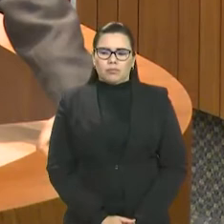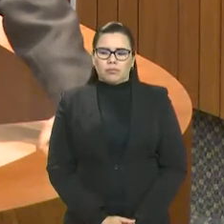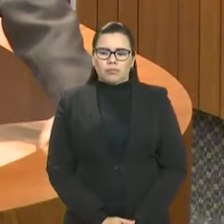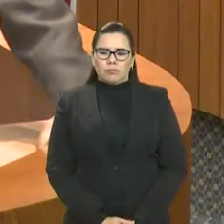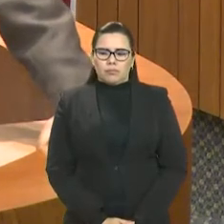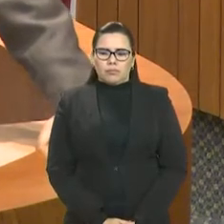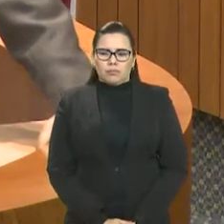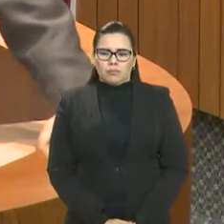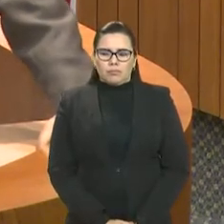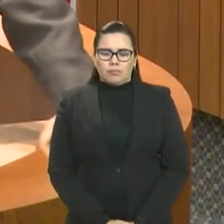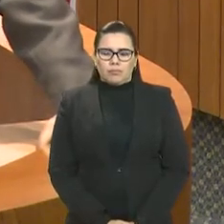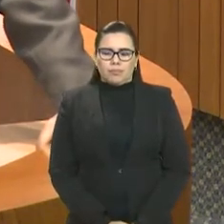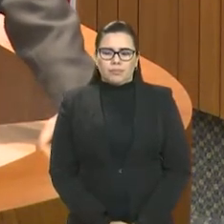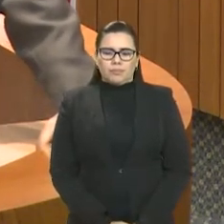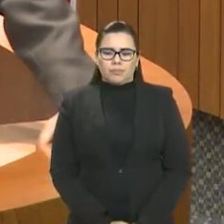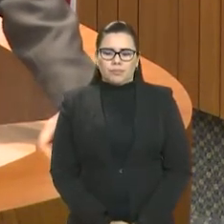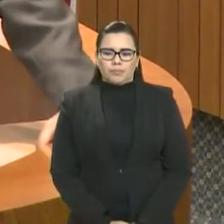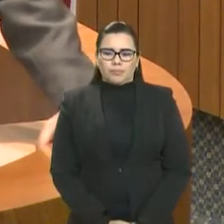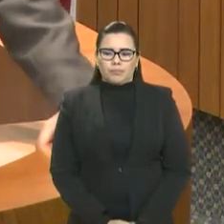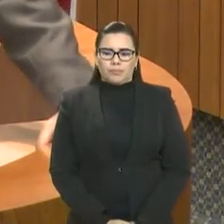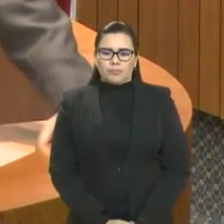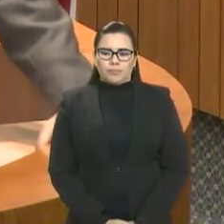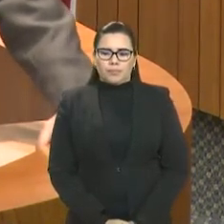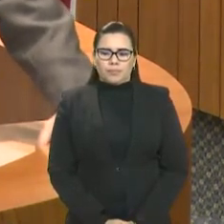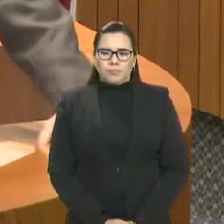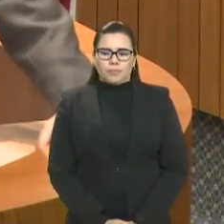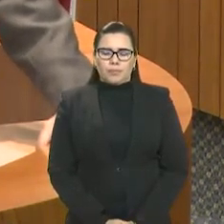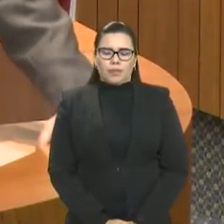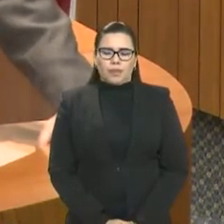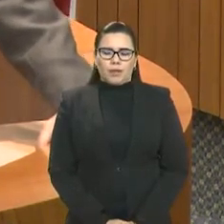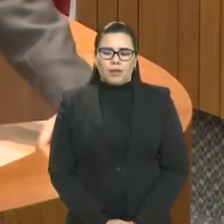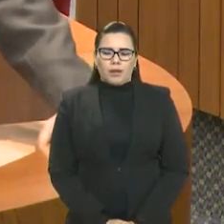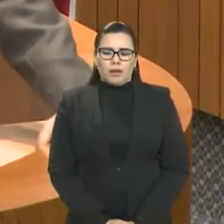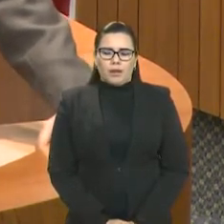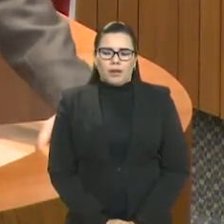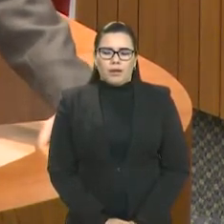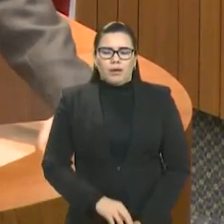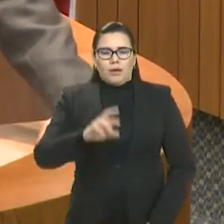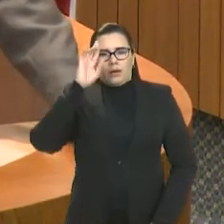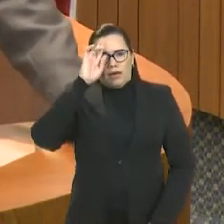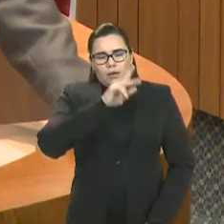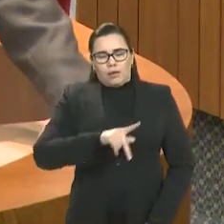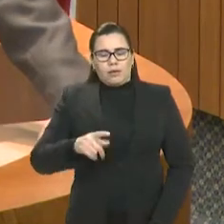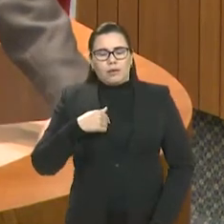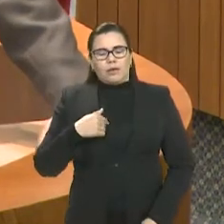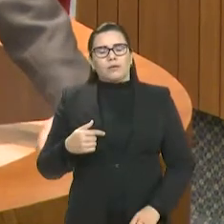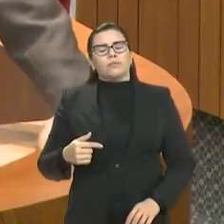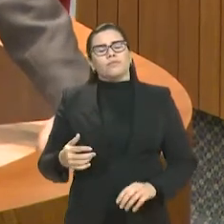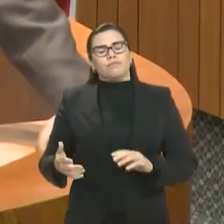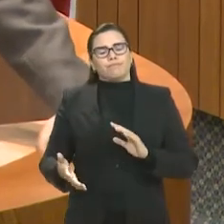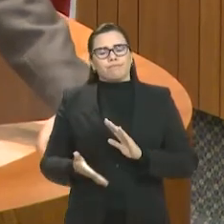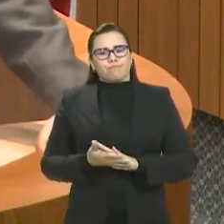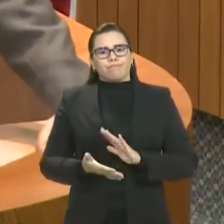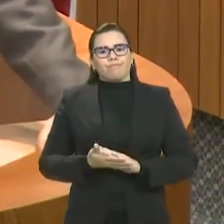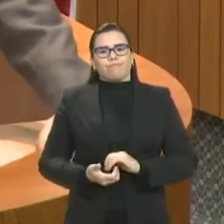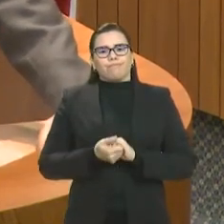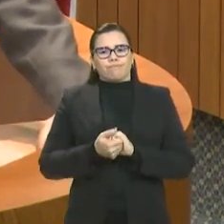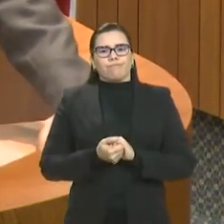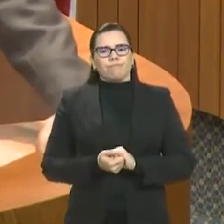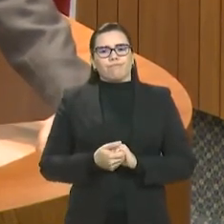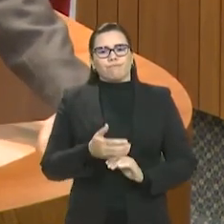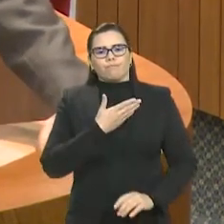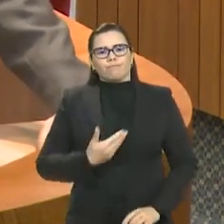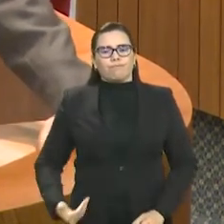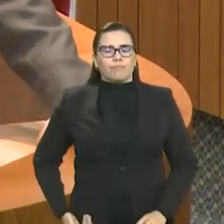Peço que libere o áudio para o deputado Marco Aurélio concluir. Presidente, eu faço questão de parabenizar o governo Carlos Brandão por essas